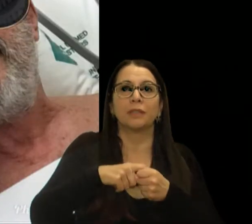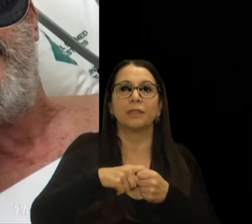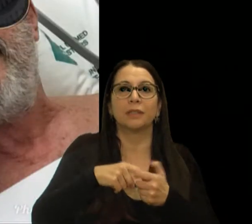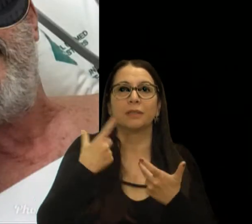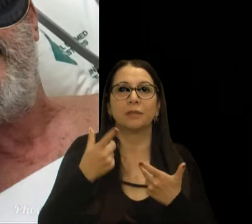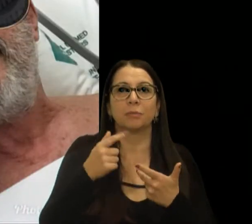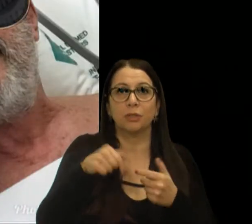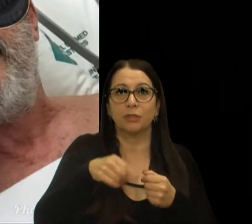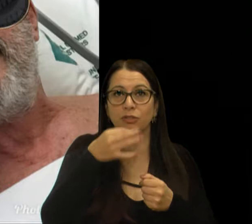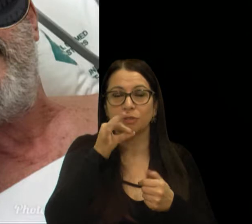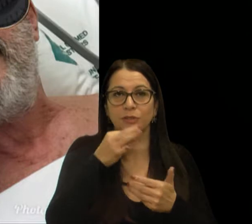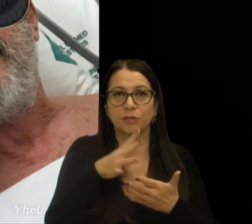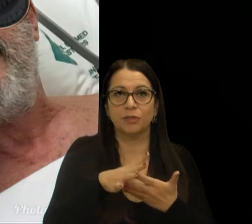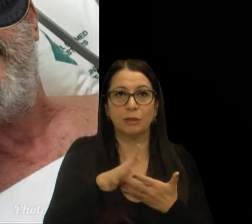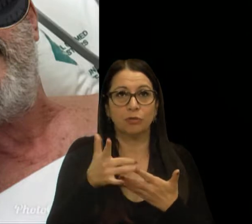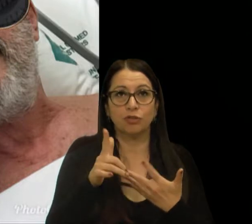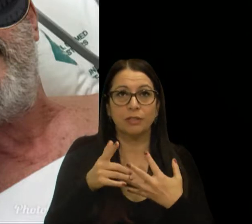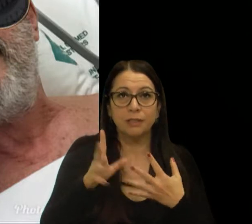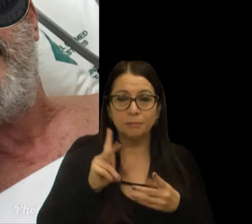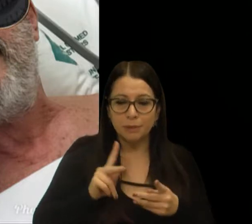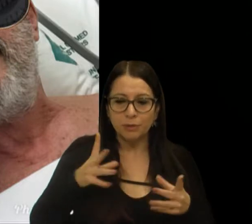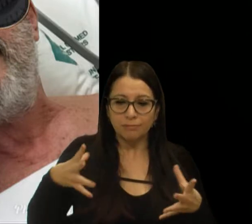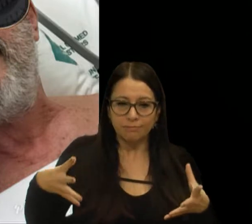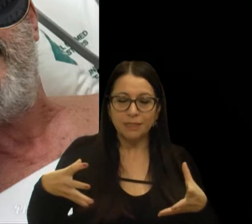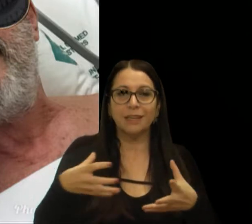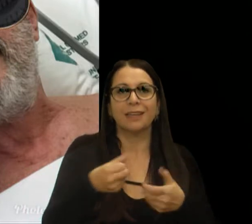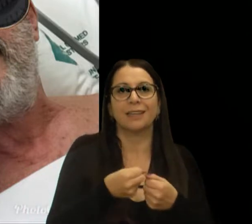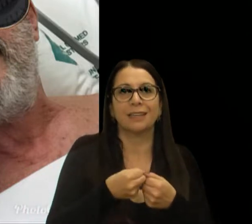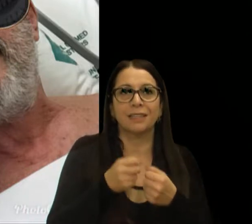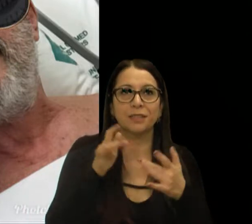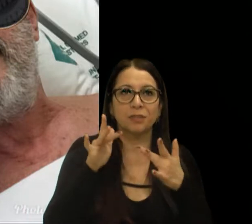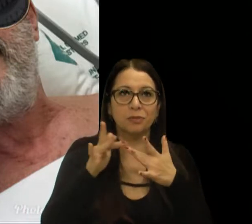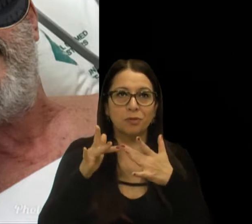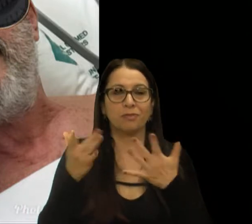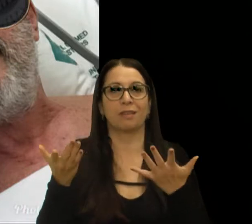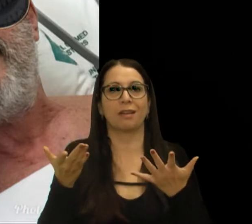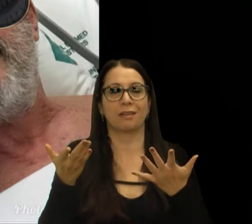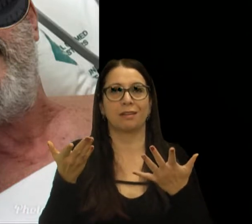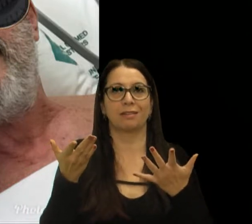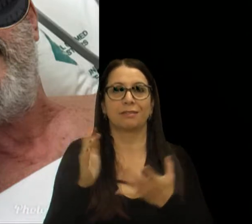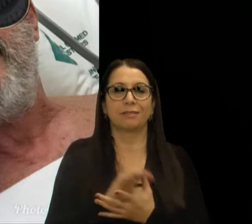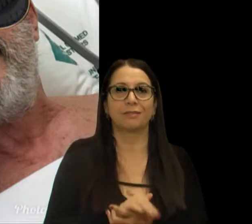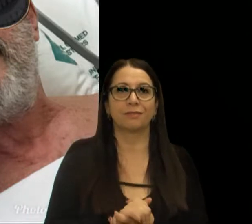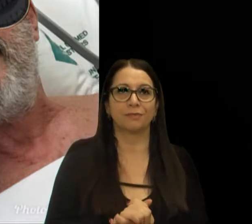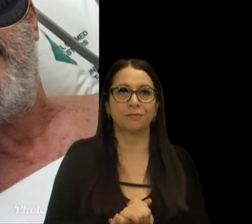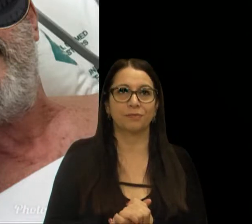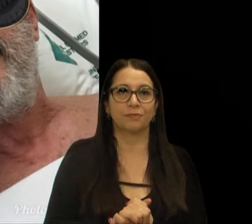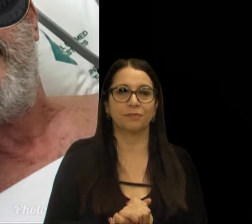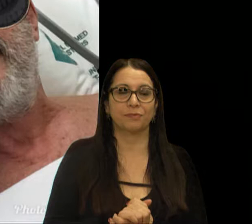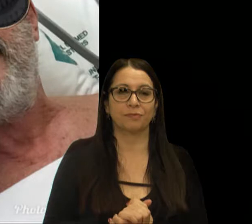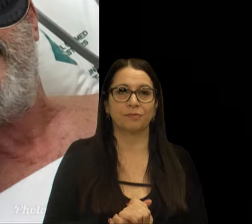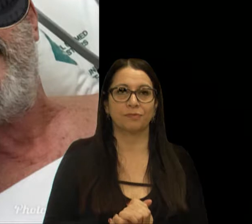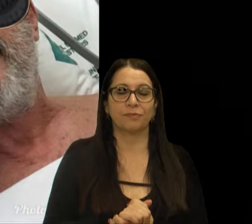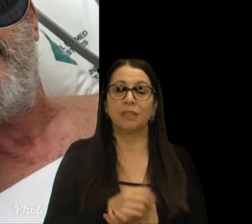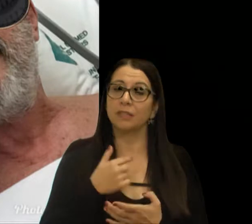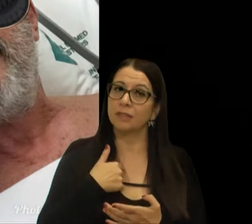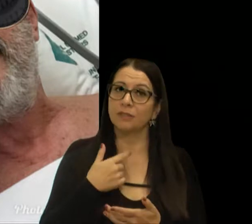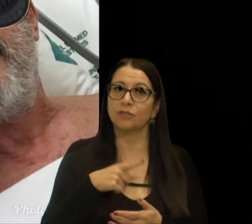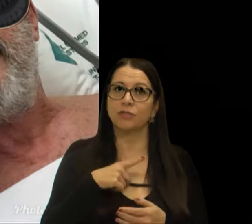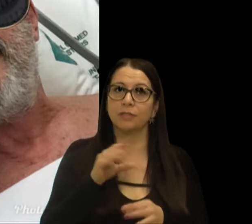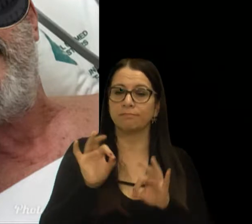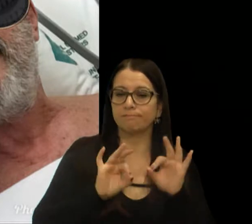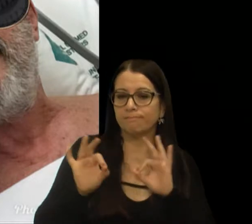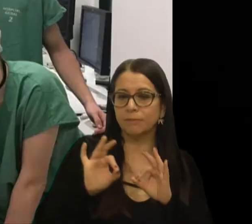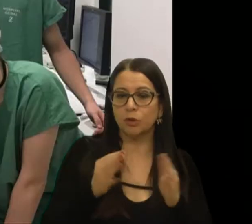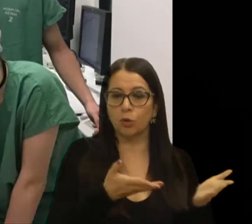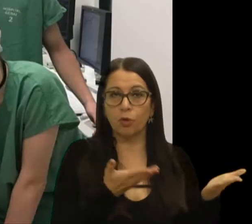de ser caxiense, não tinha quem me recebesse, um contato, mas até tinha planos de